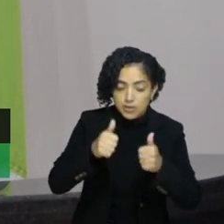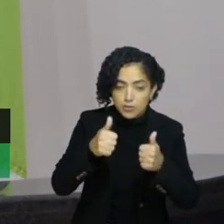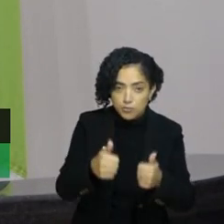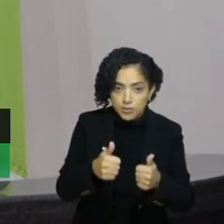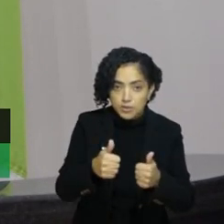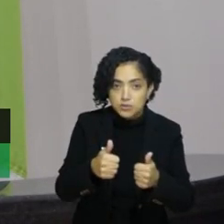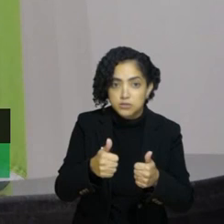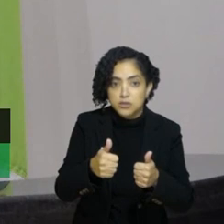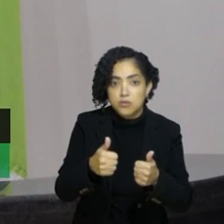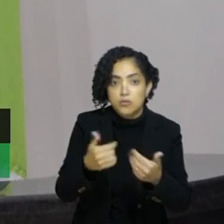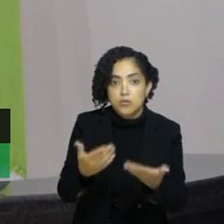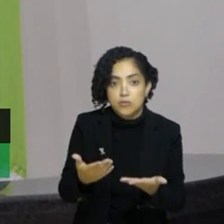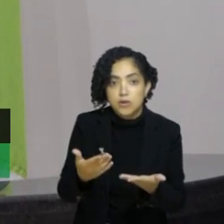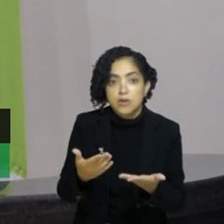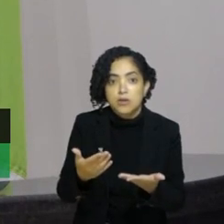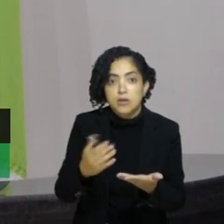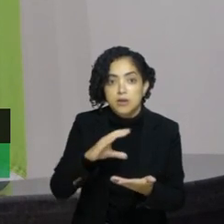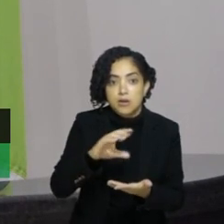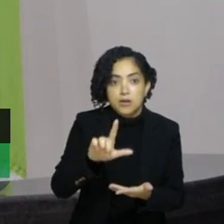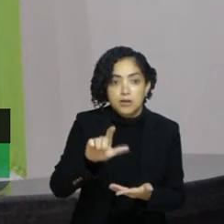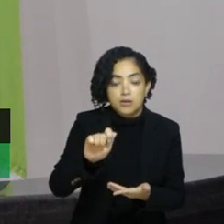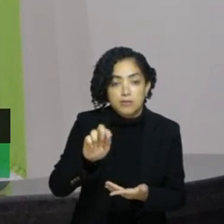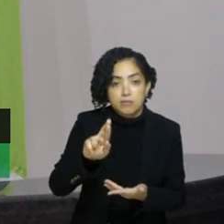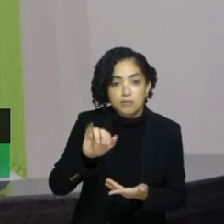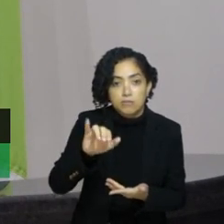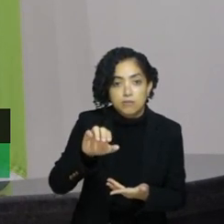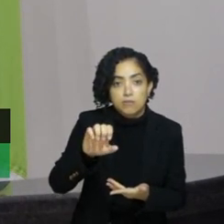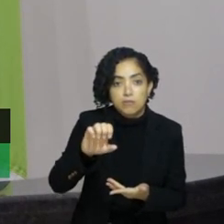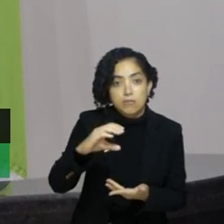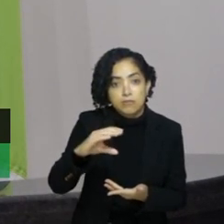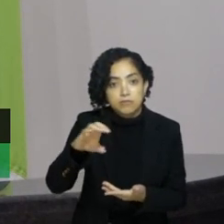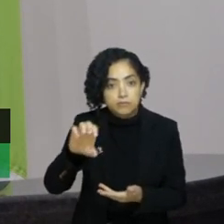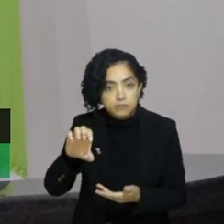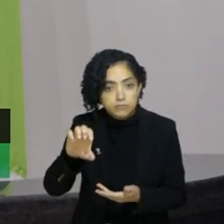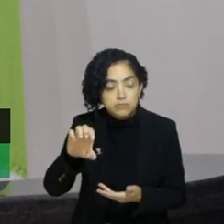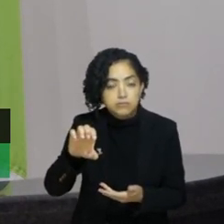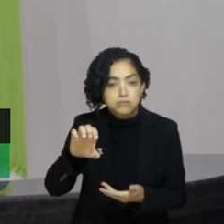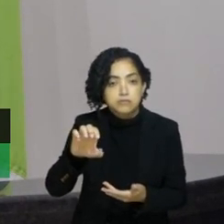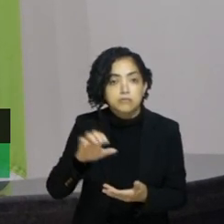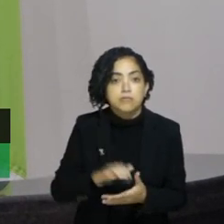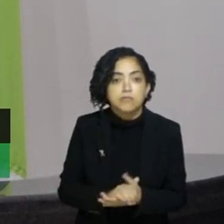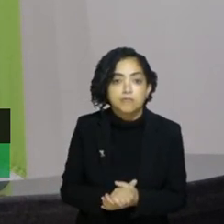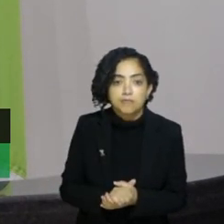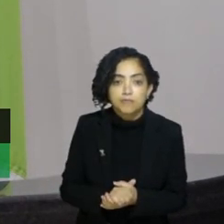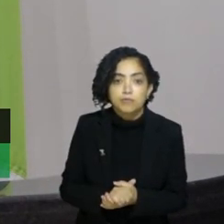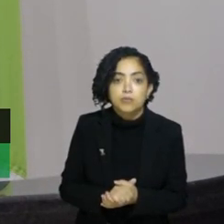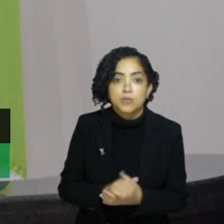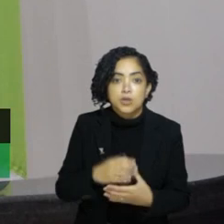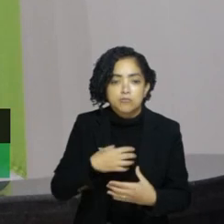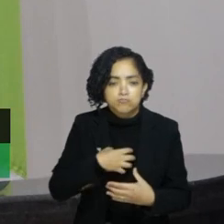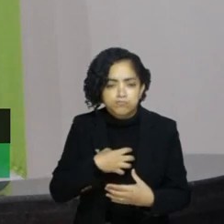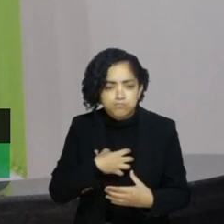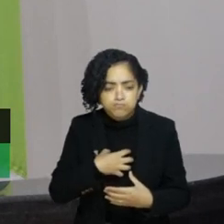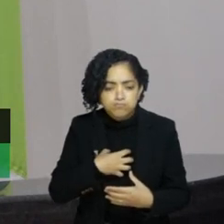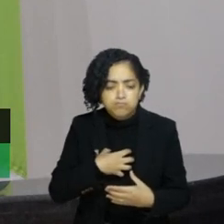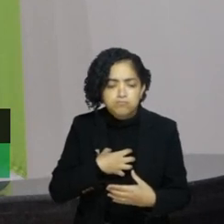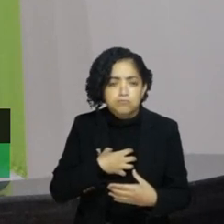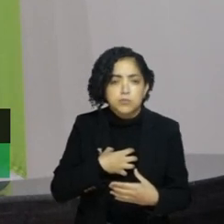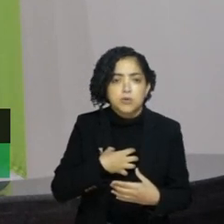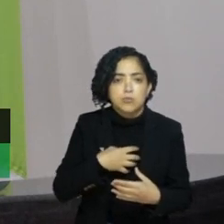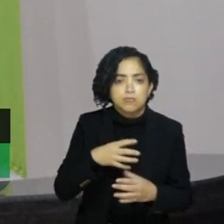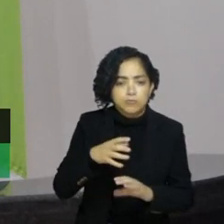posso deixar de mencionar Clarice, uma notável que não se permite sentir as dores de uma